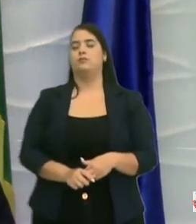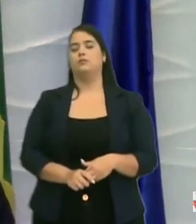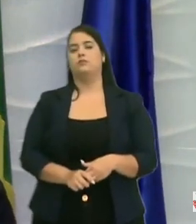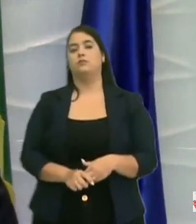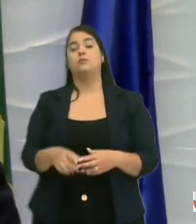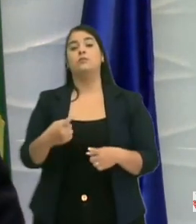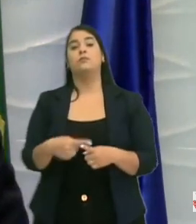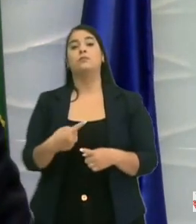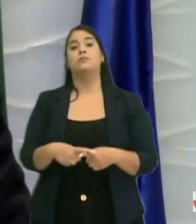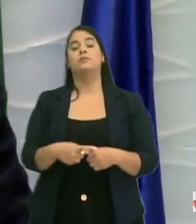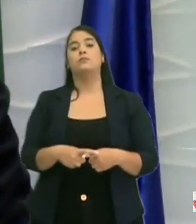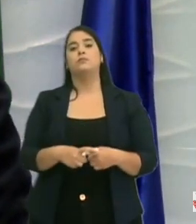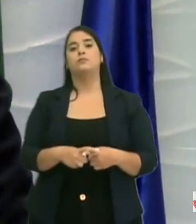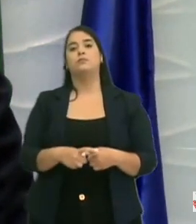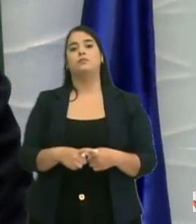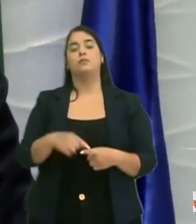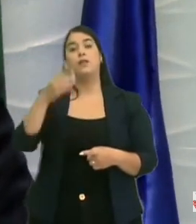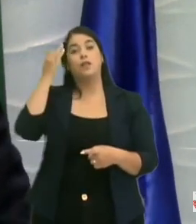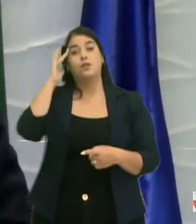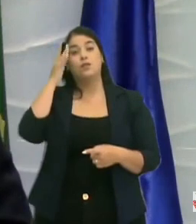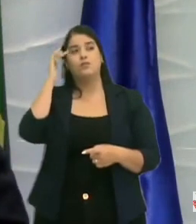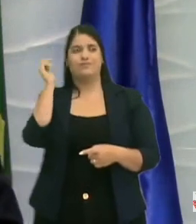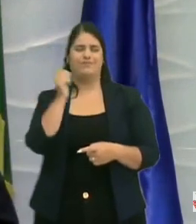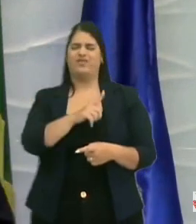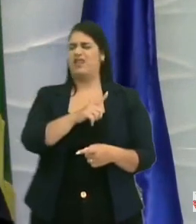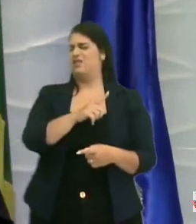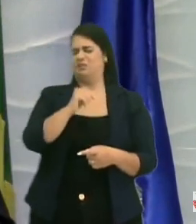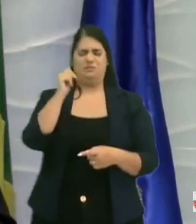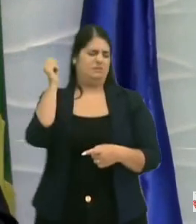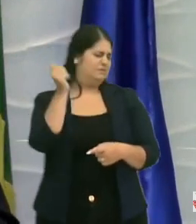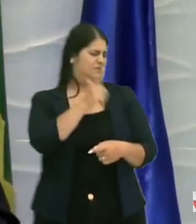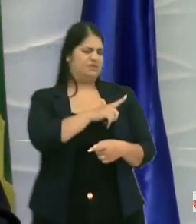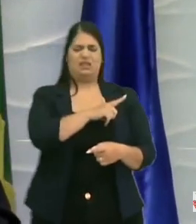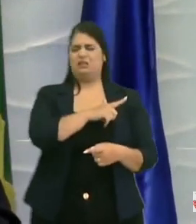Porque eu acho feio, ridículo.